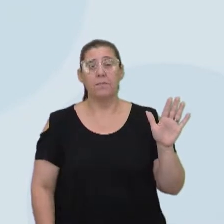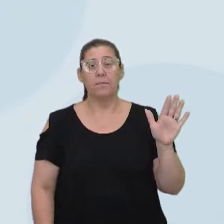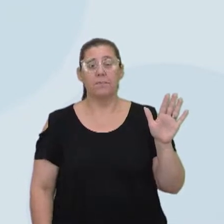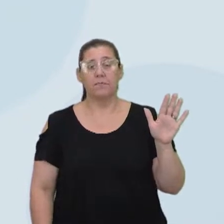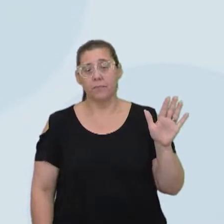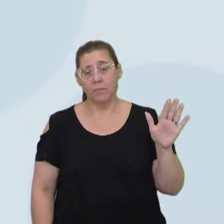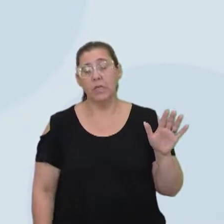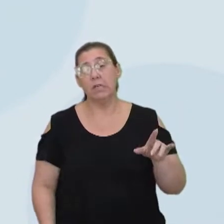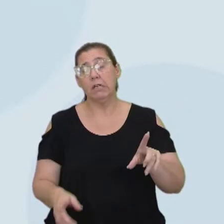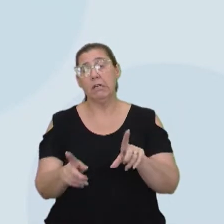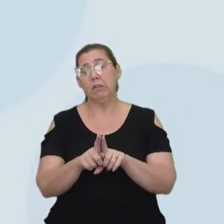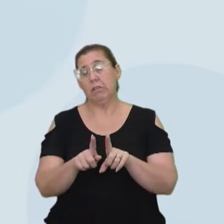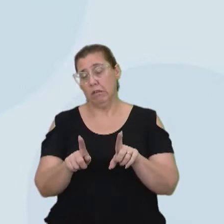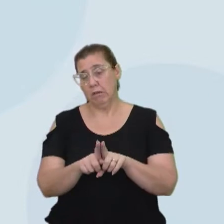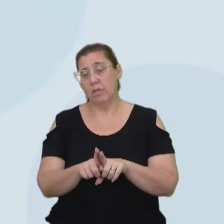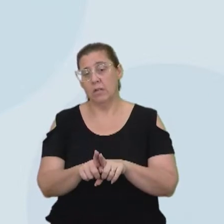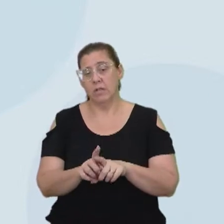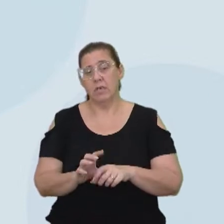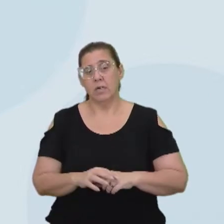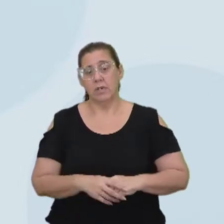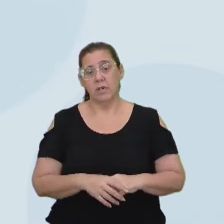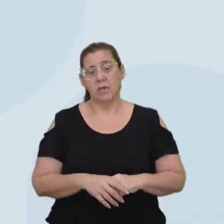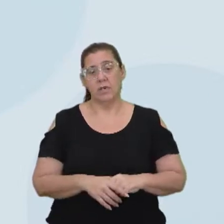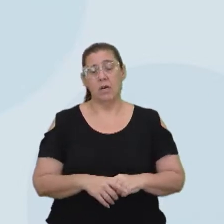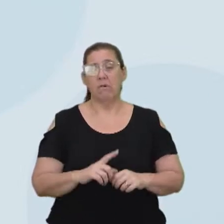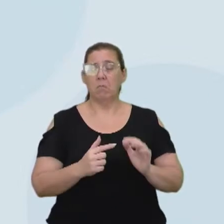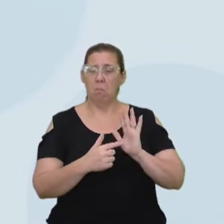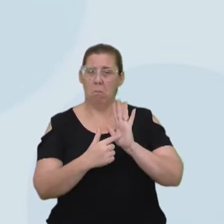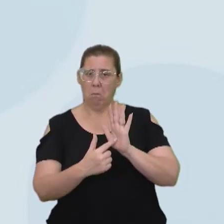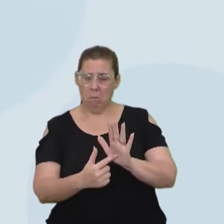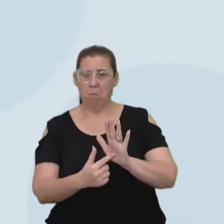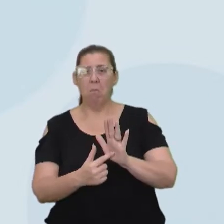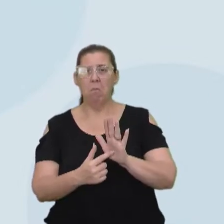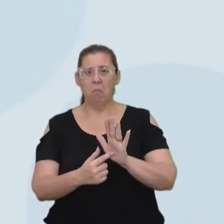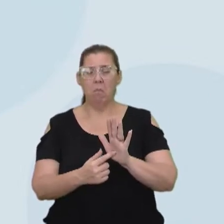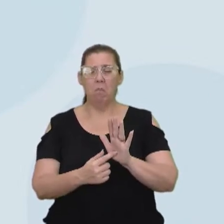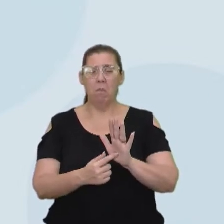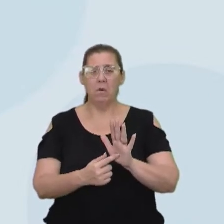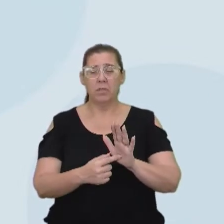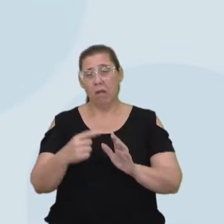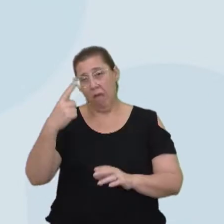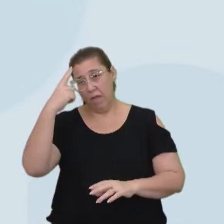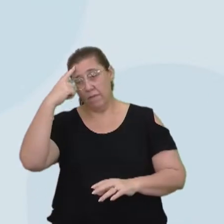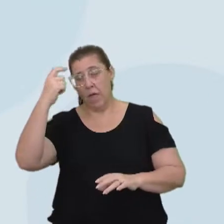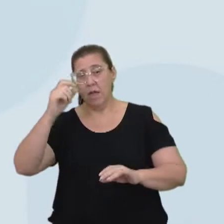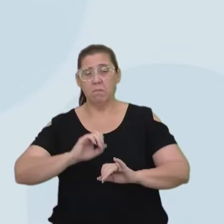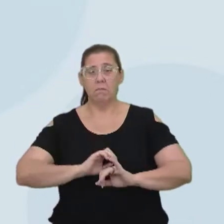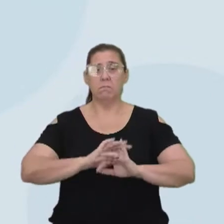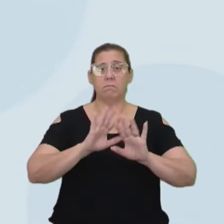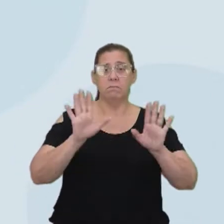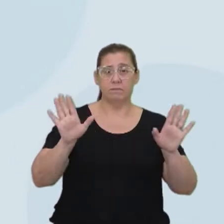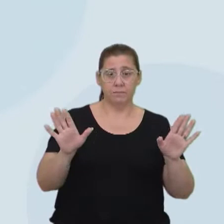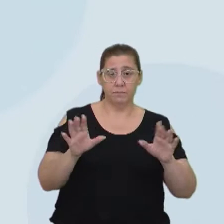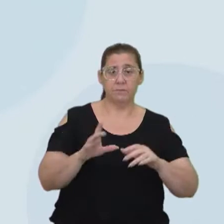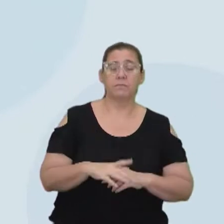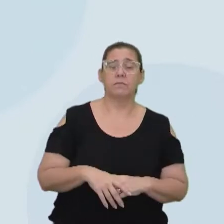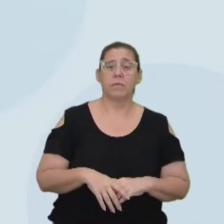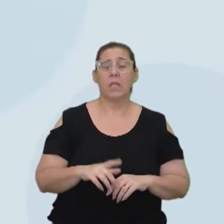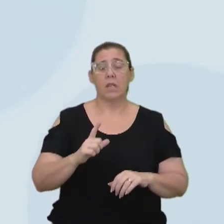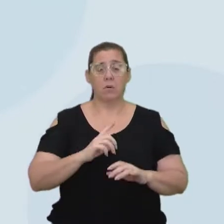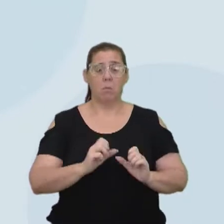E, justamente, aqui ele vem reforçar essa ideia, né? Devendo, assim, o poder